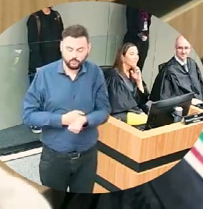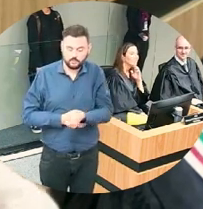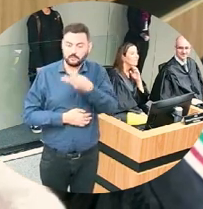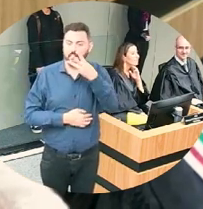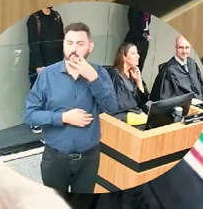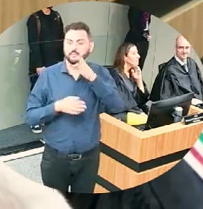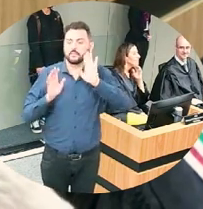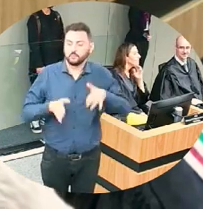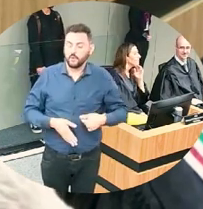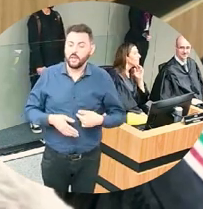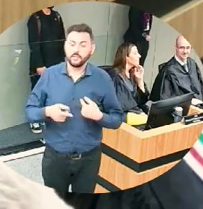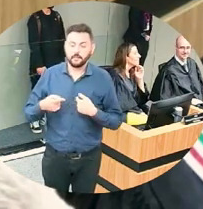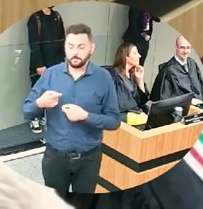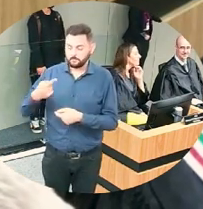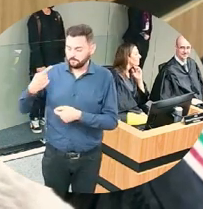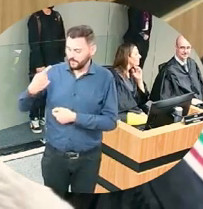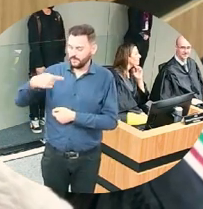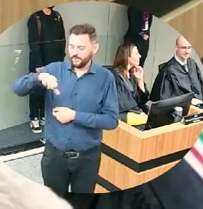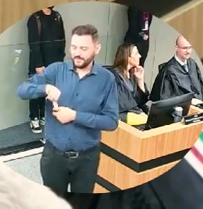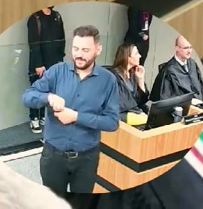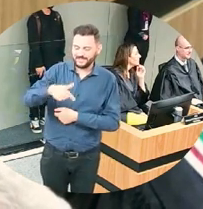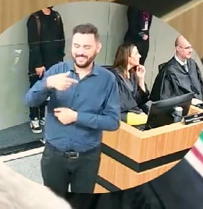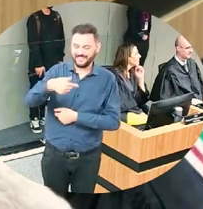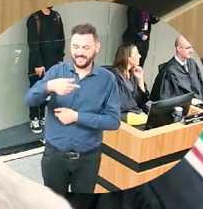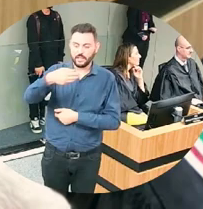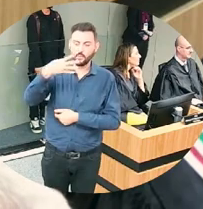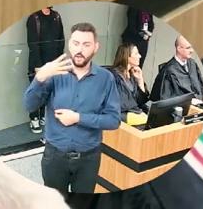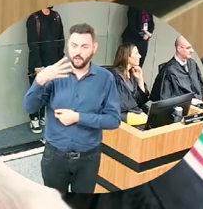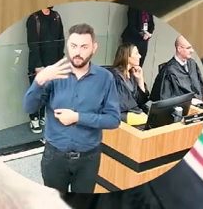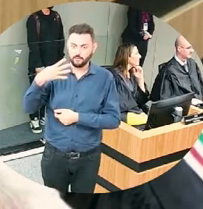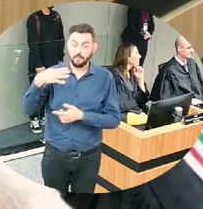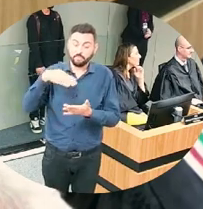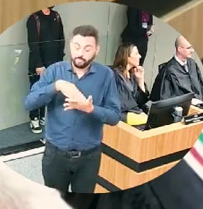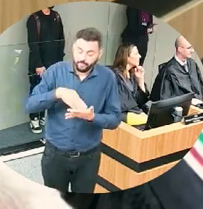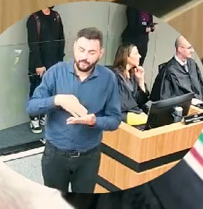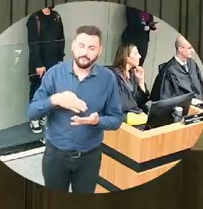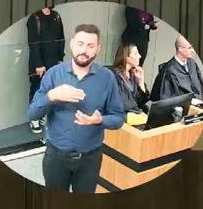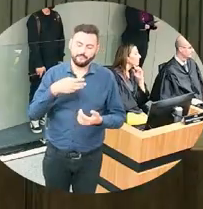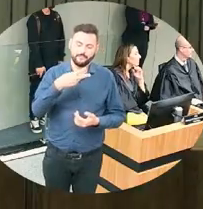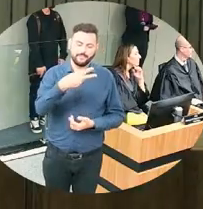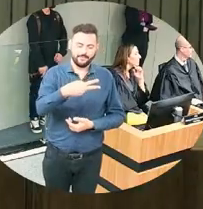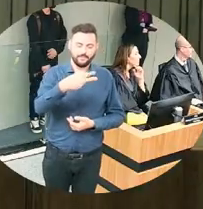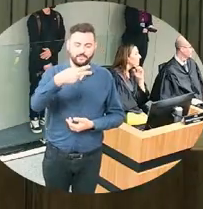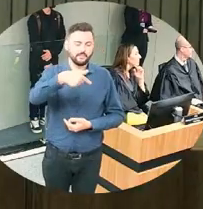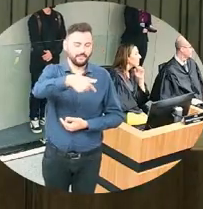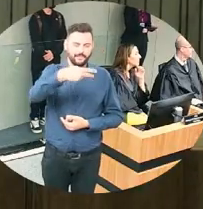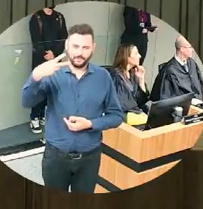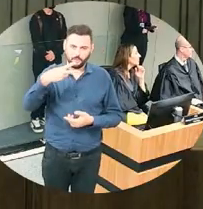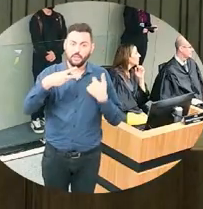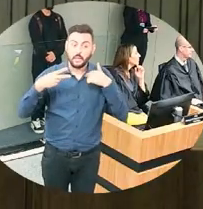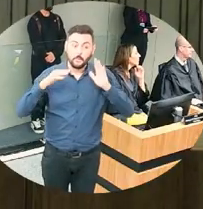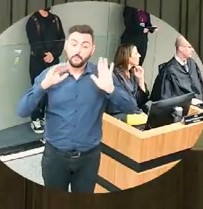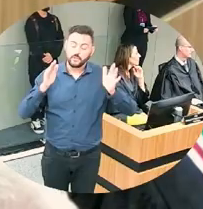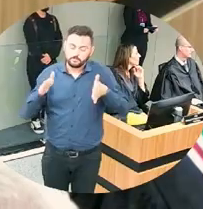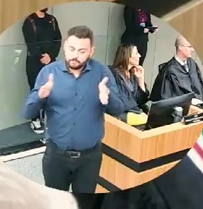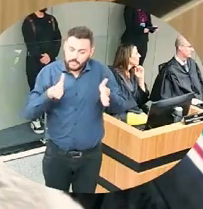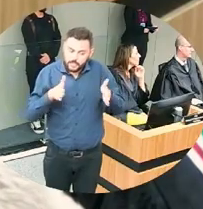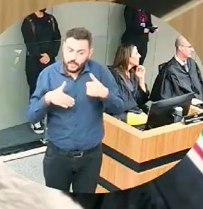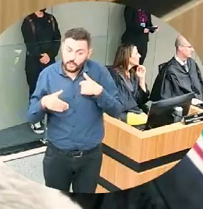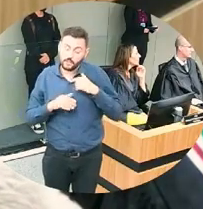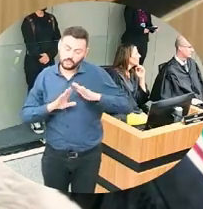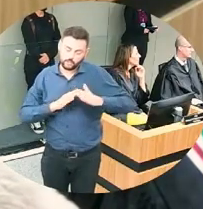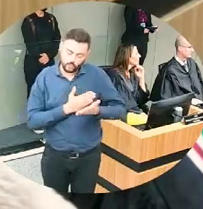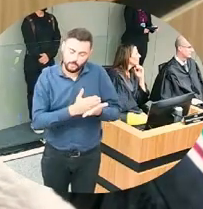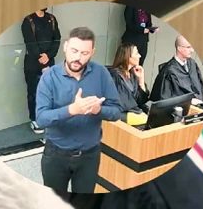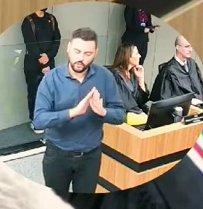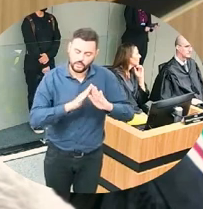a 1972 morou na pequena cidade de Rebolsas no Paraná onde iniciou sua